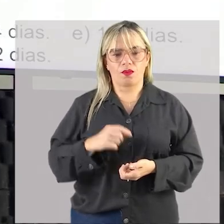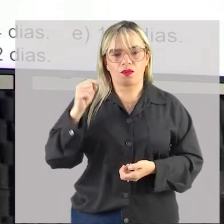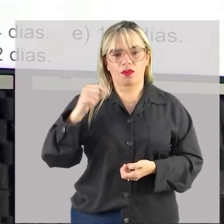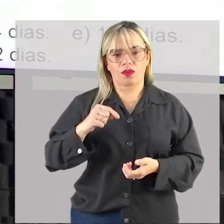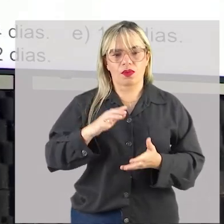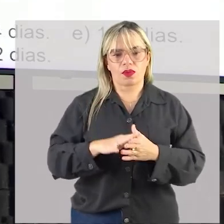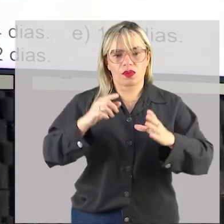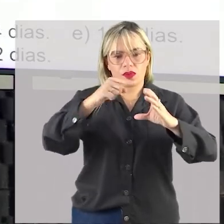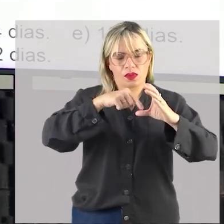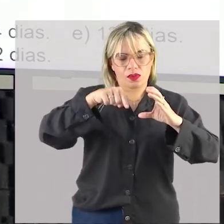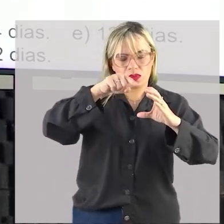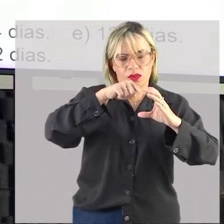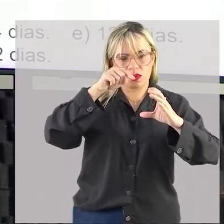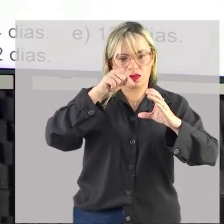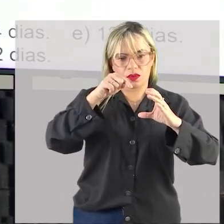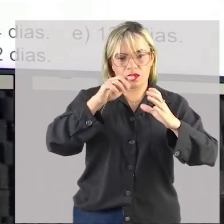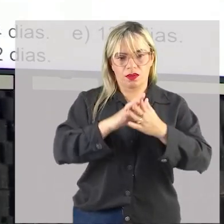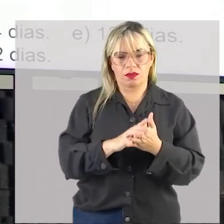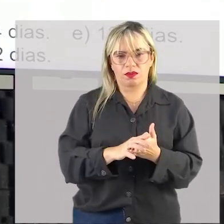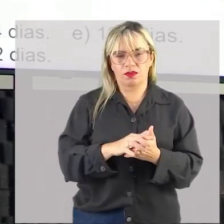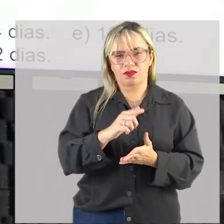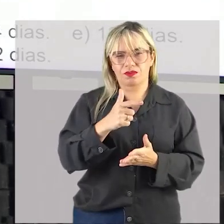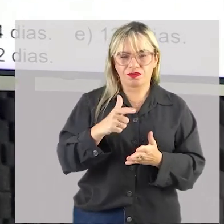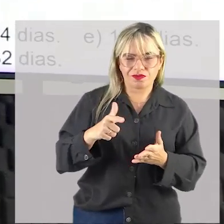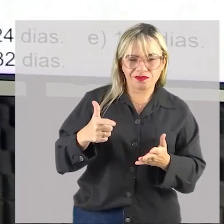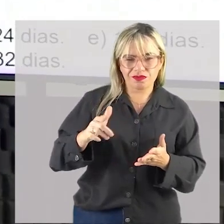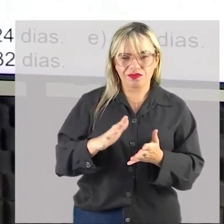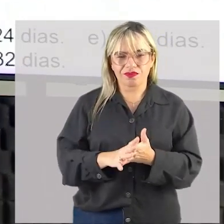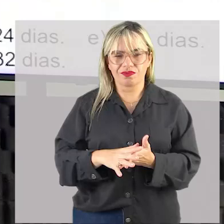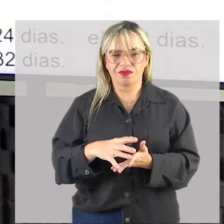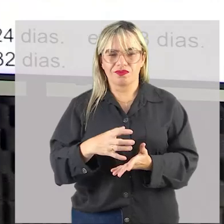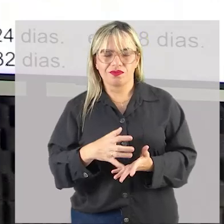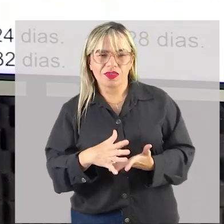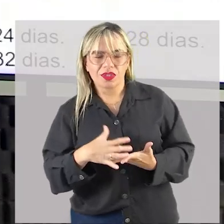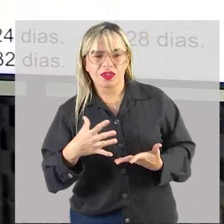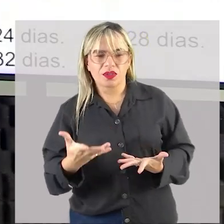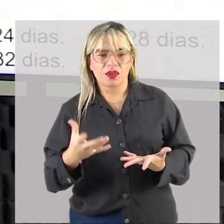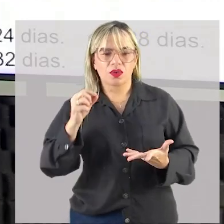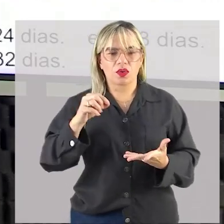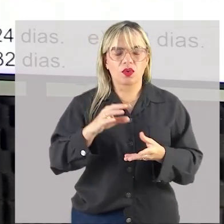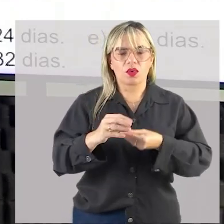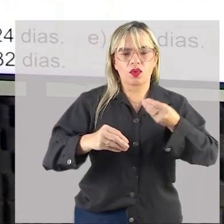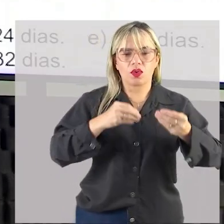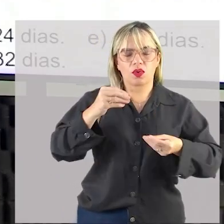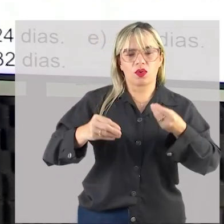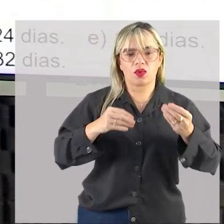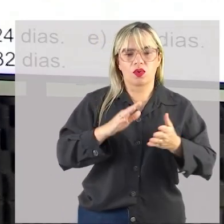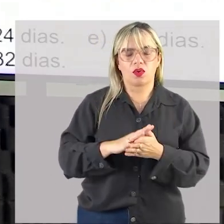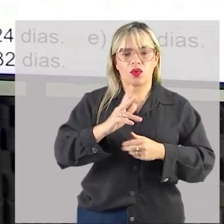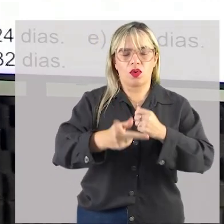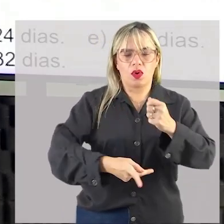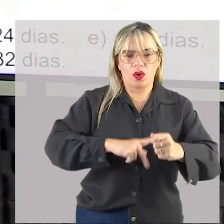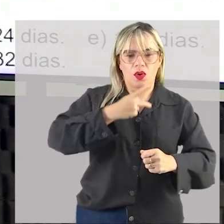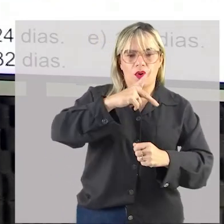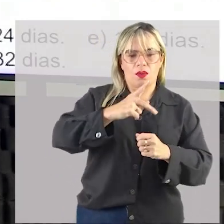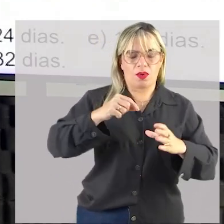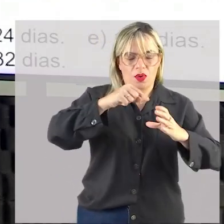aquele núcleo, ele não está confortável. Por quê, Daniel? Porque dentro do núcleo está cheio de próton e